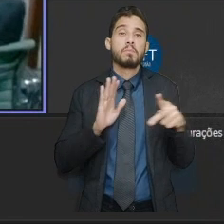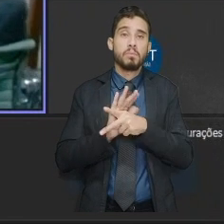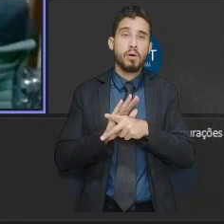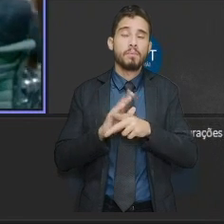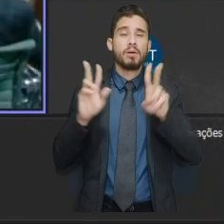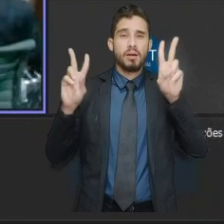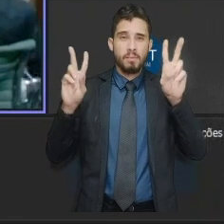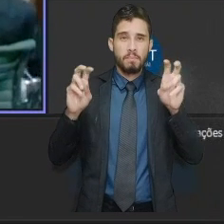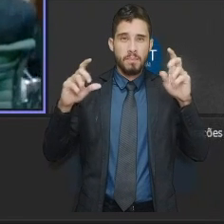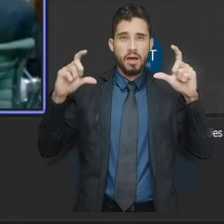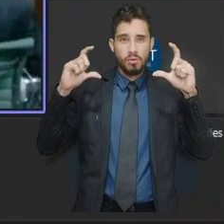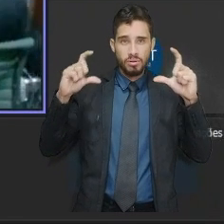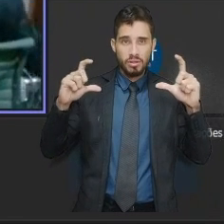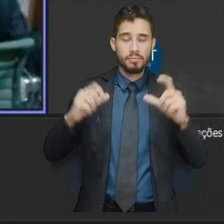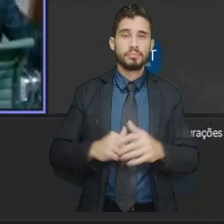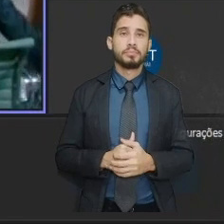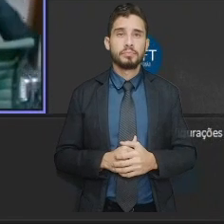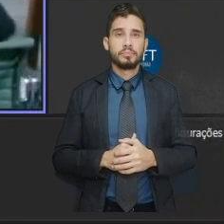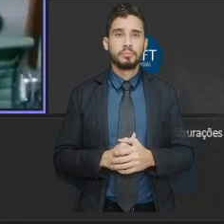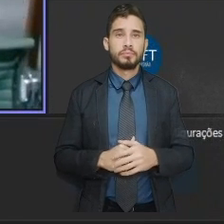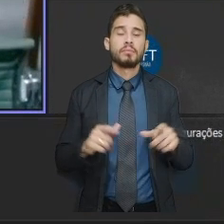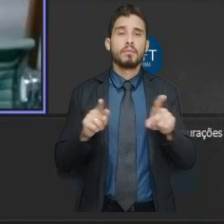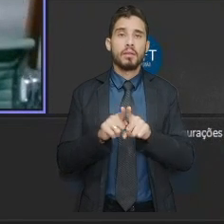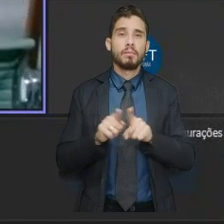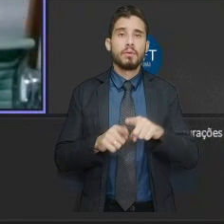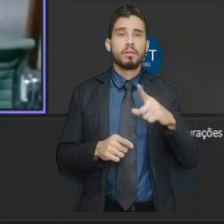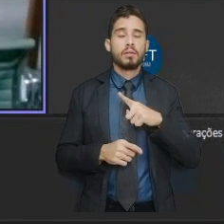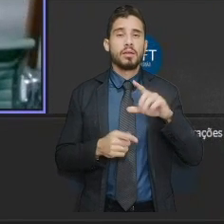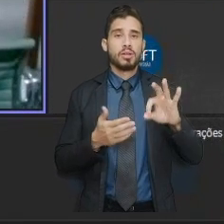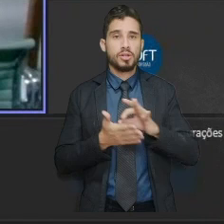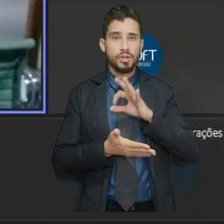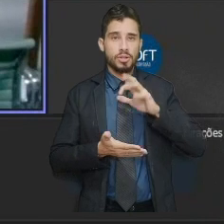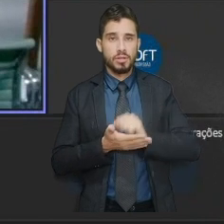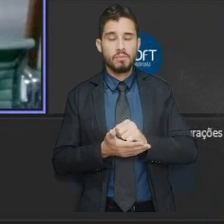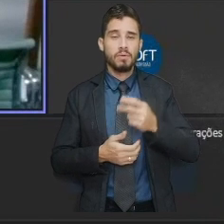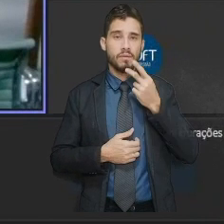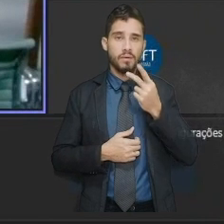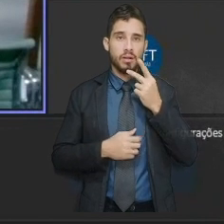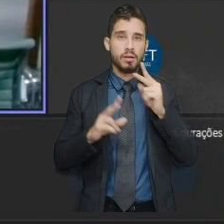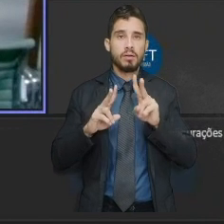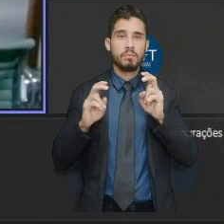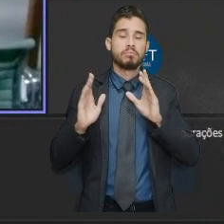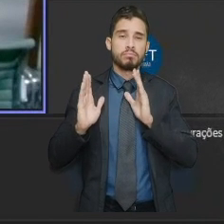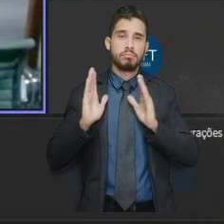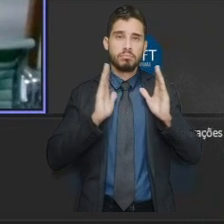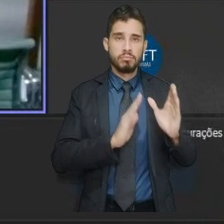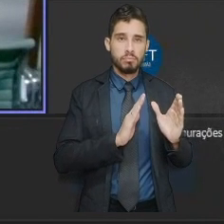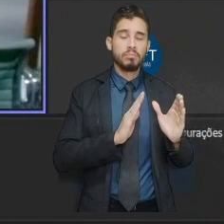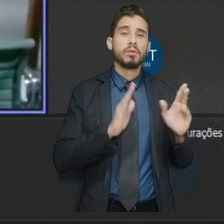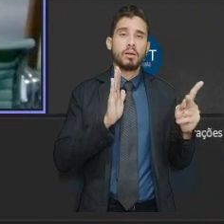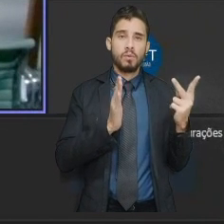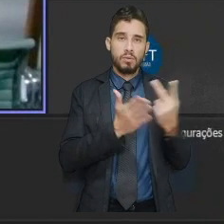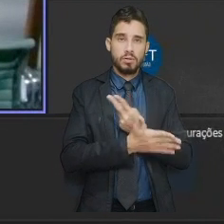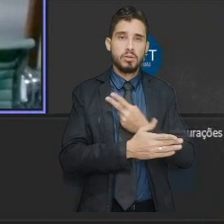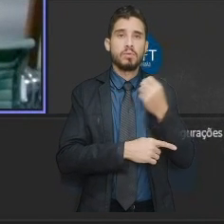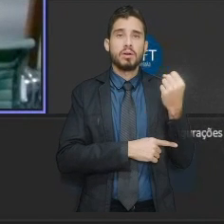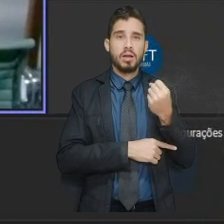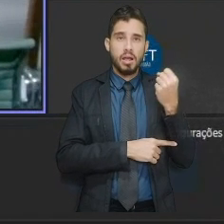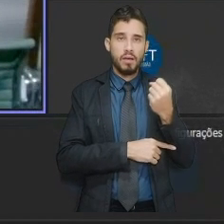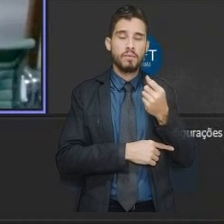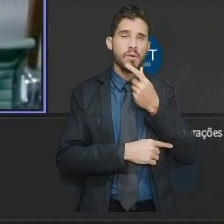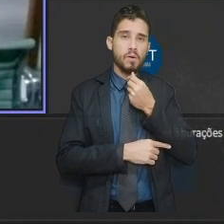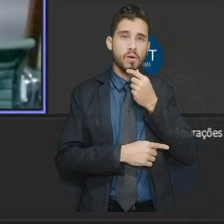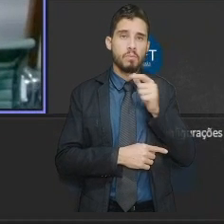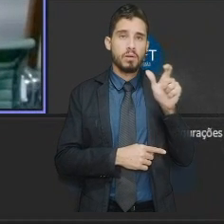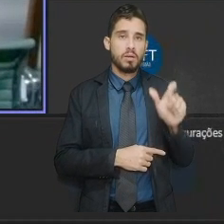da pauta, desembargadora Carmen, de sua relatoria, processo 16, temos inscrição para falar tanto pela parte